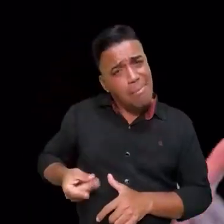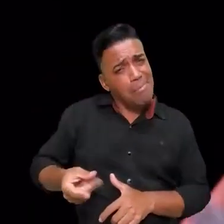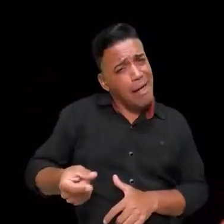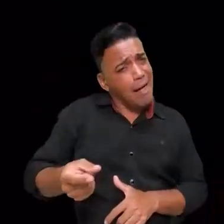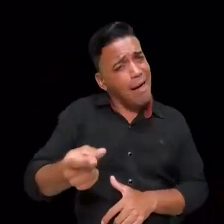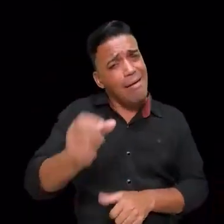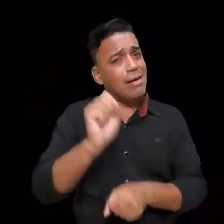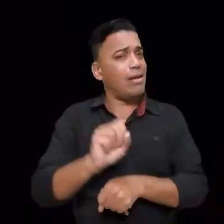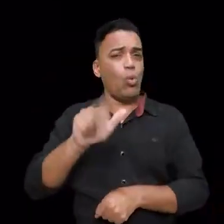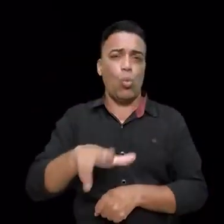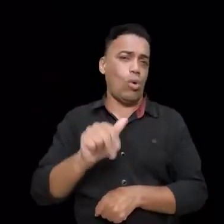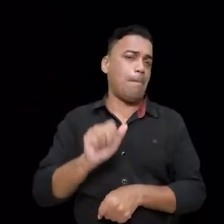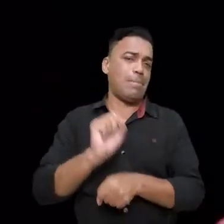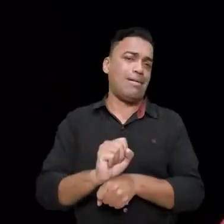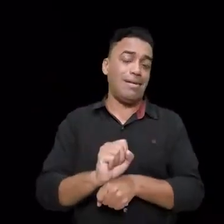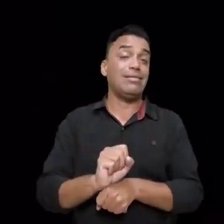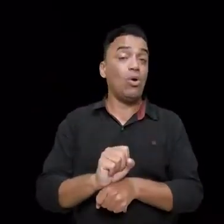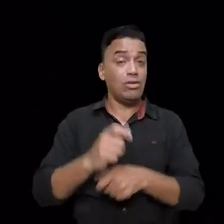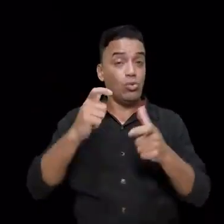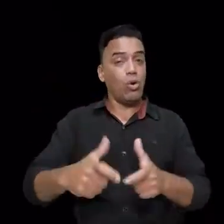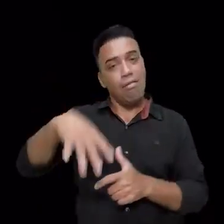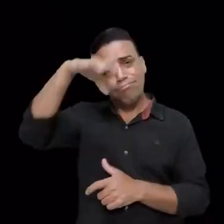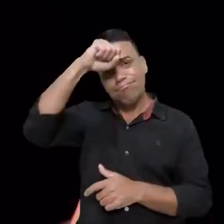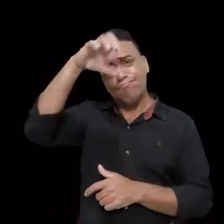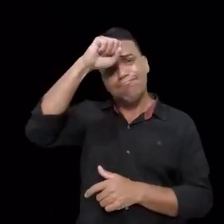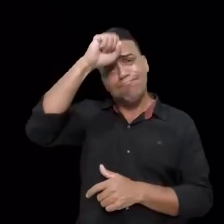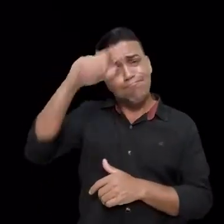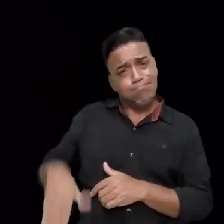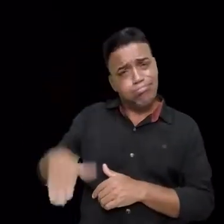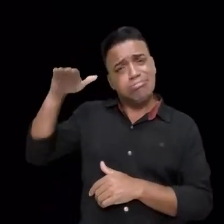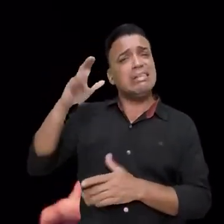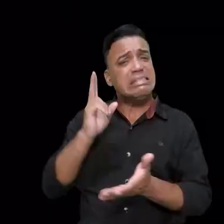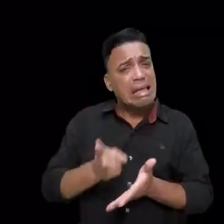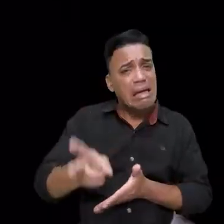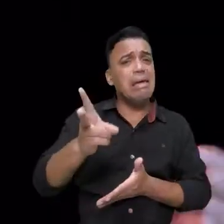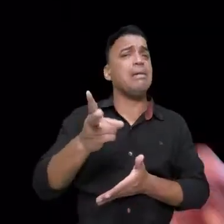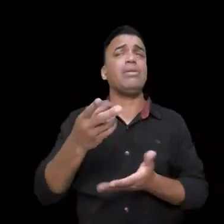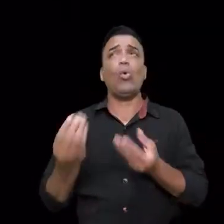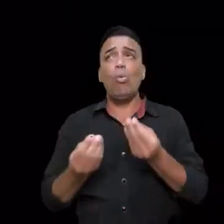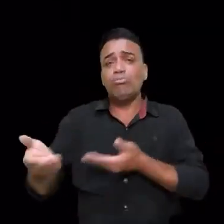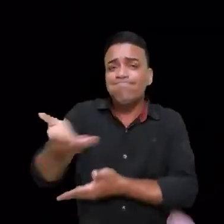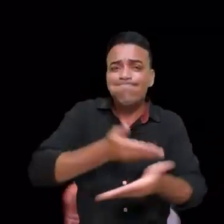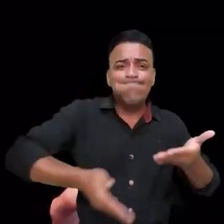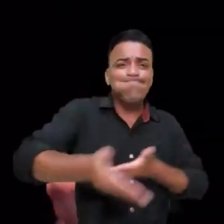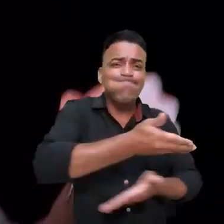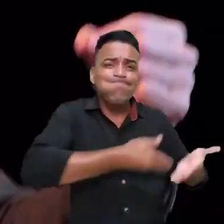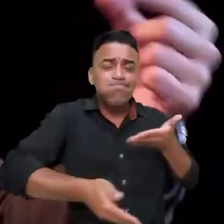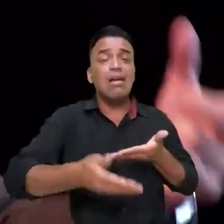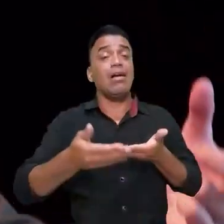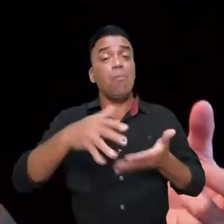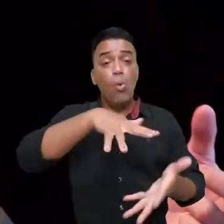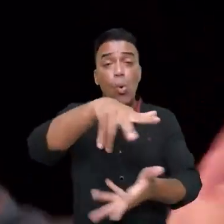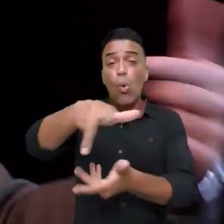E nesse lugar de aprendizado é que a gente entende melhor como lidar com o outro, como lidar